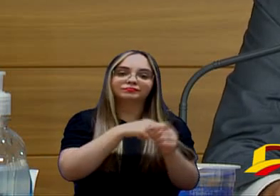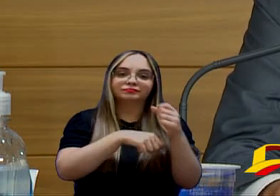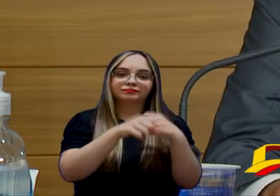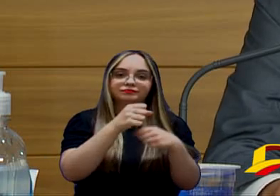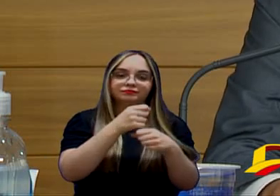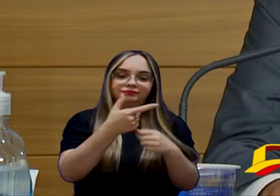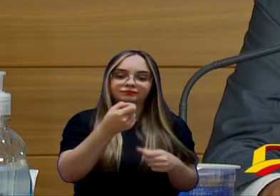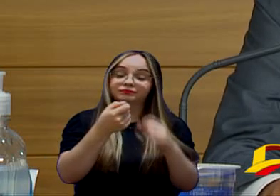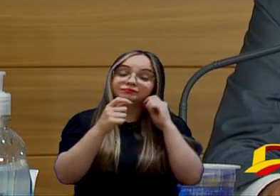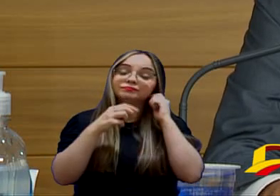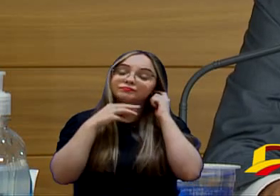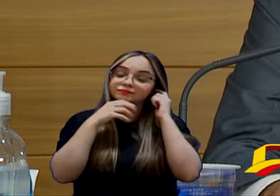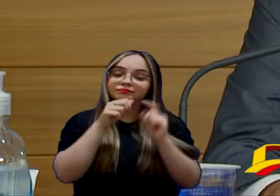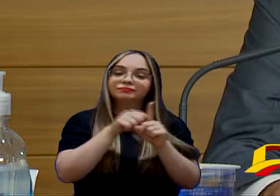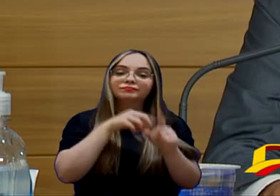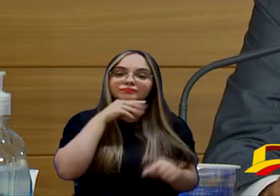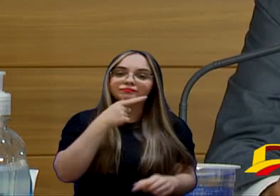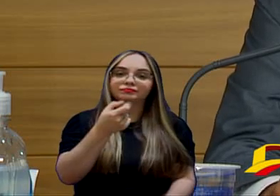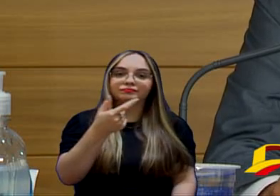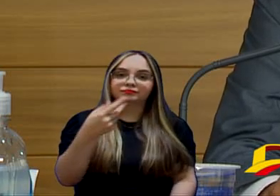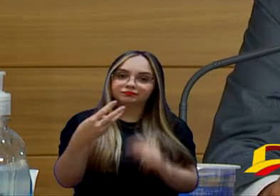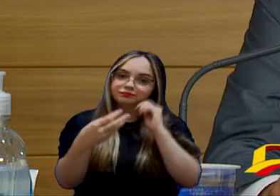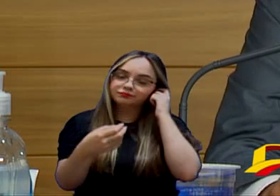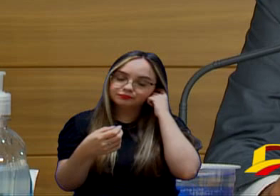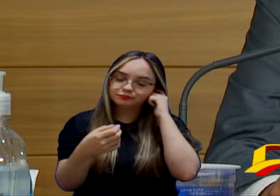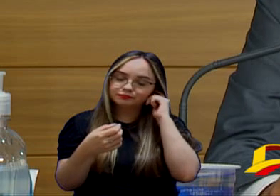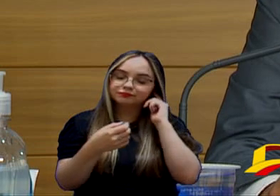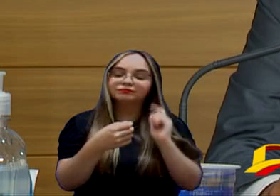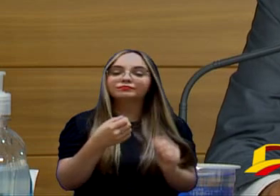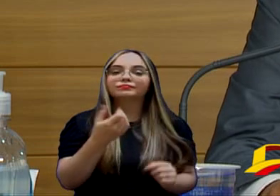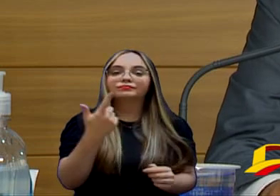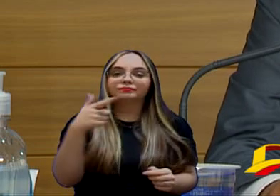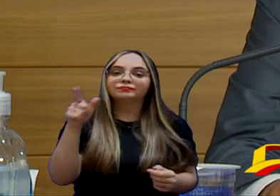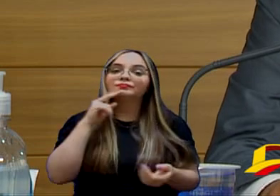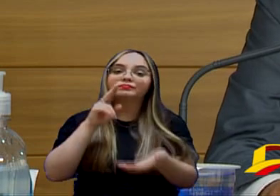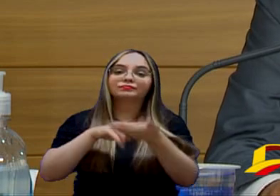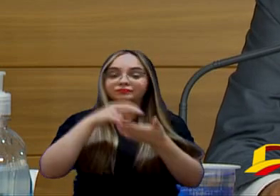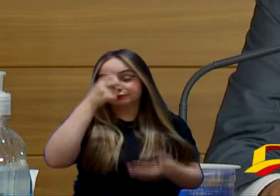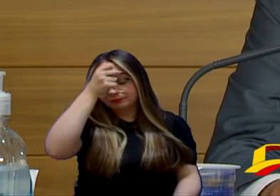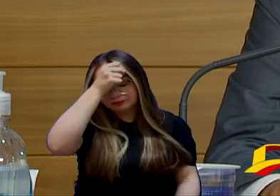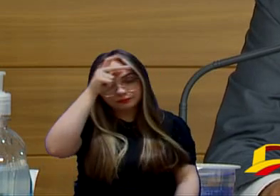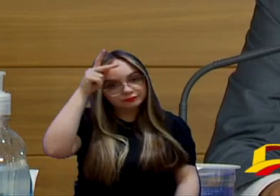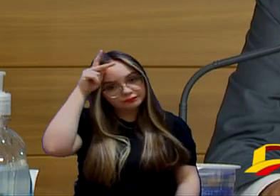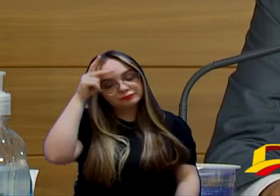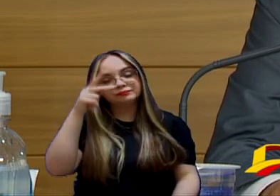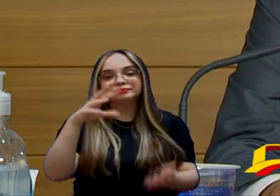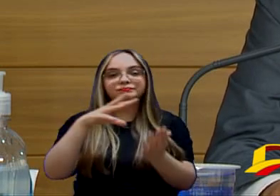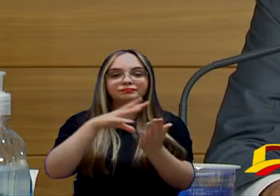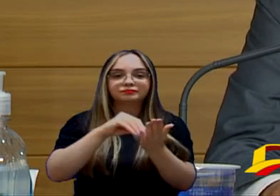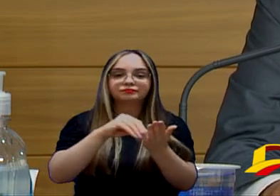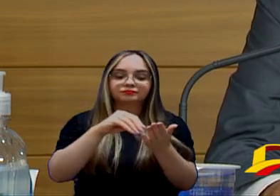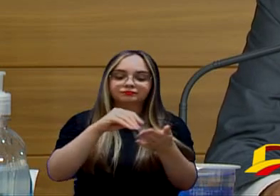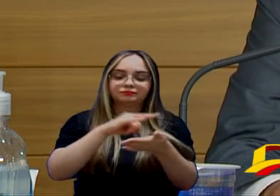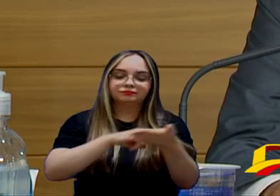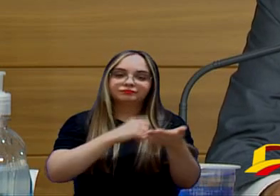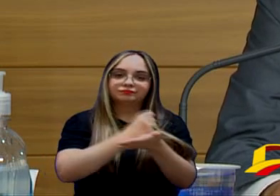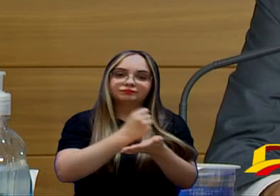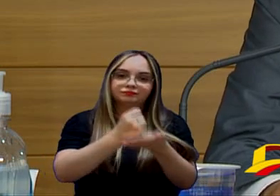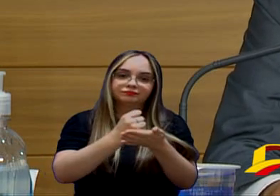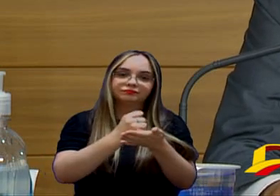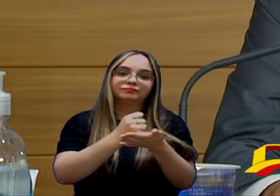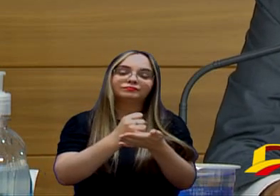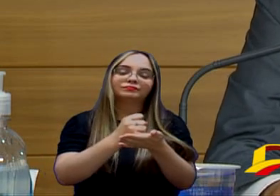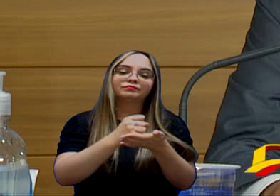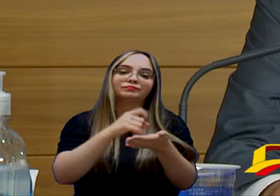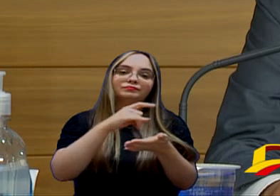protocolo número 87 de 2023 ofício da Prefeitura Municipal de Sorocaba encaminhando cópia digitalizada CDR anexo